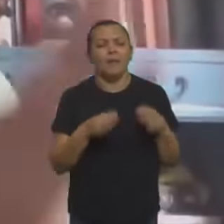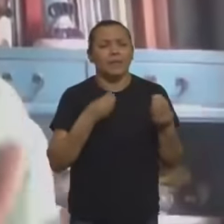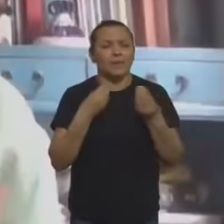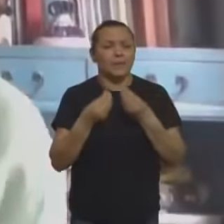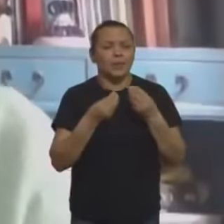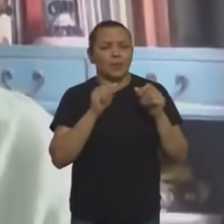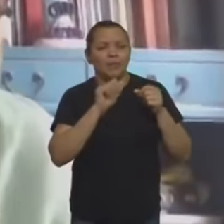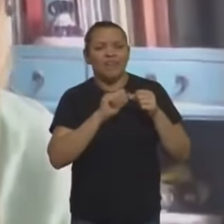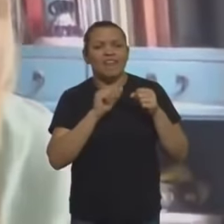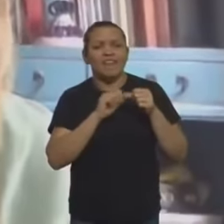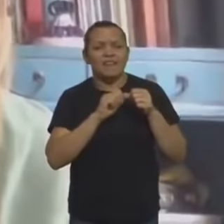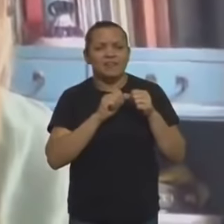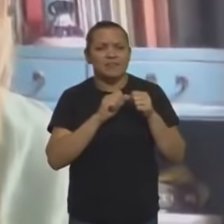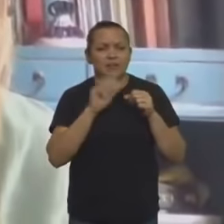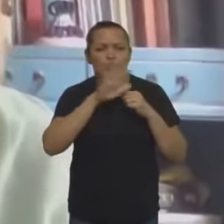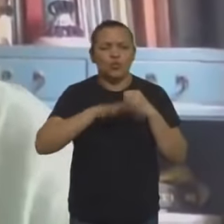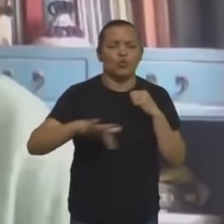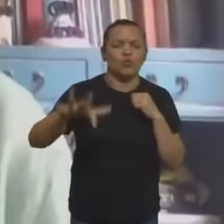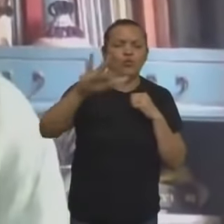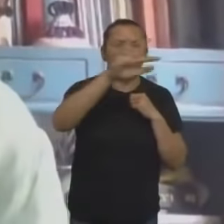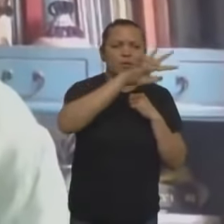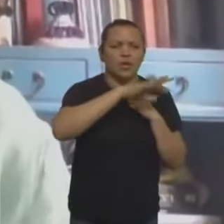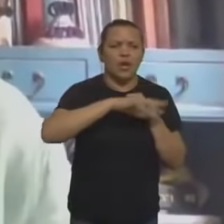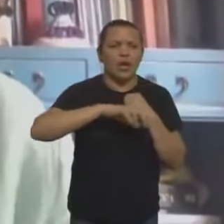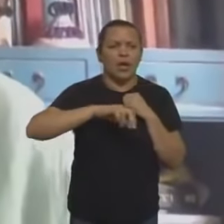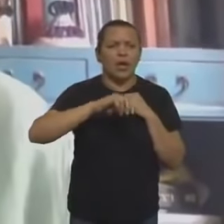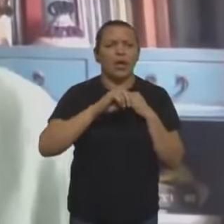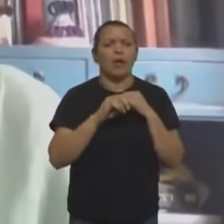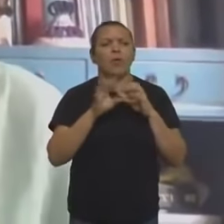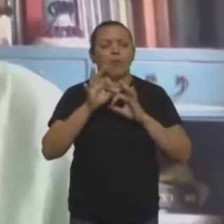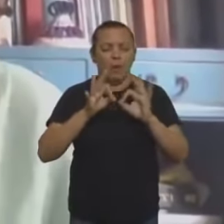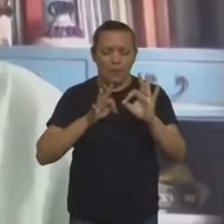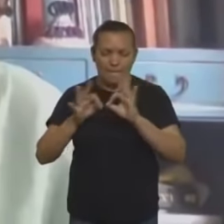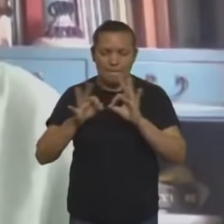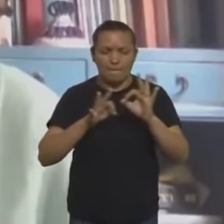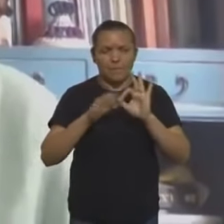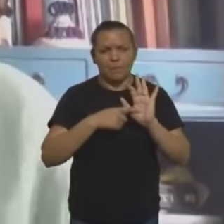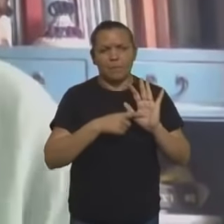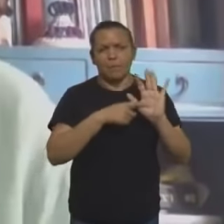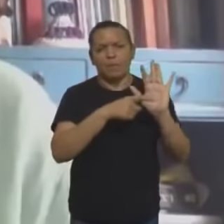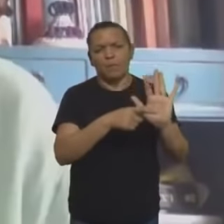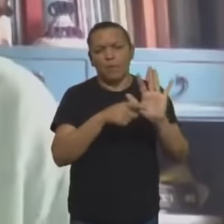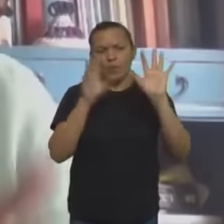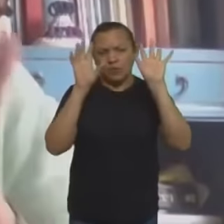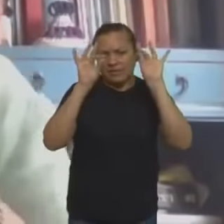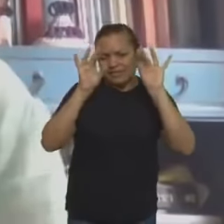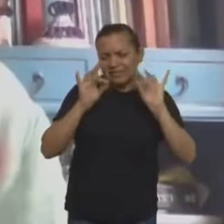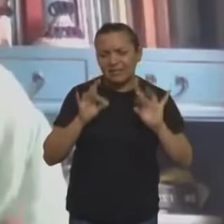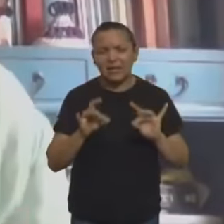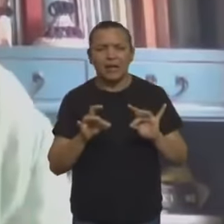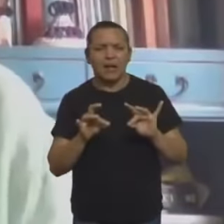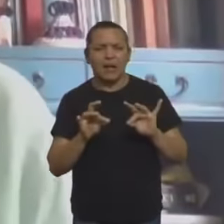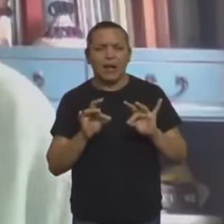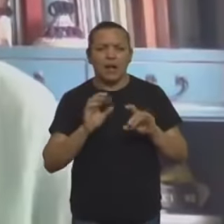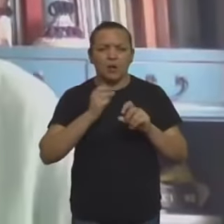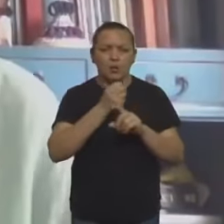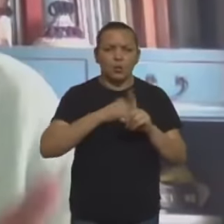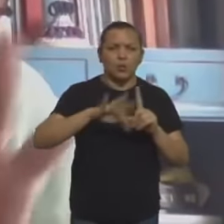forma geral as unidades do programa, mas o programa, né, como eu falei, como as competências socioemocionais, elas